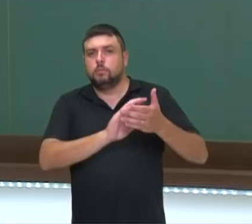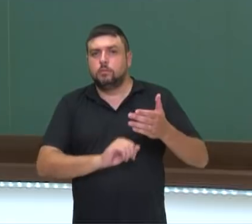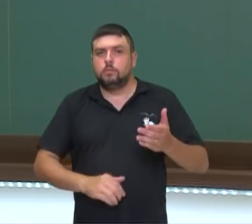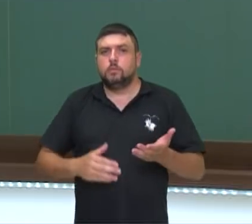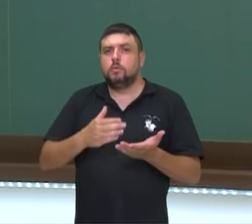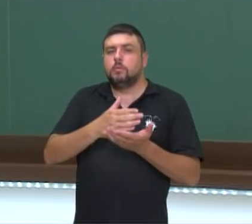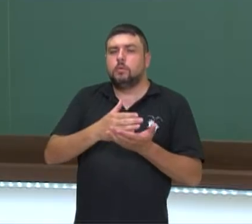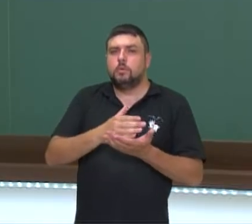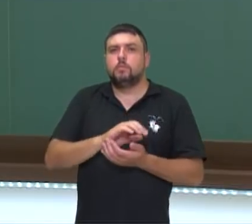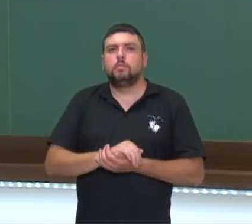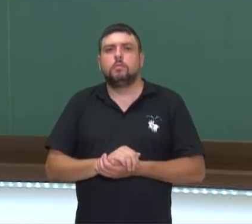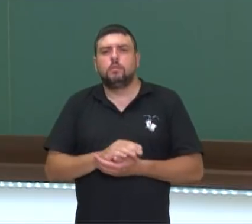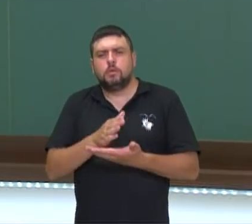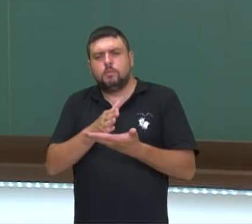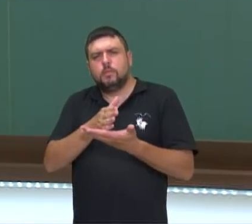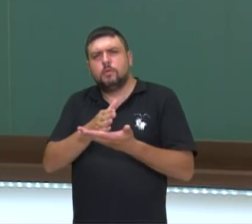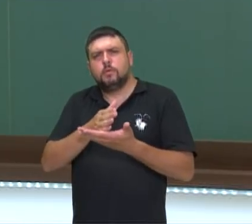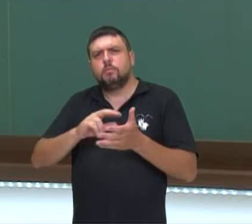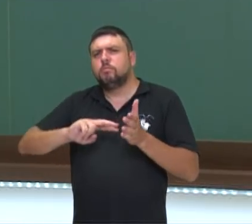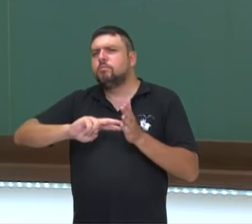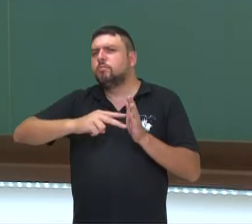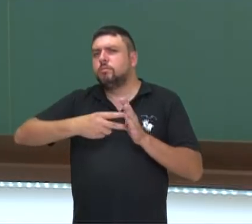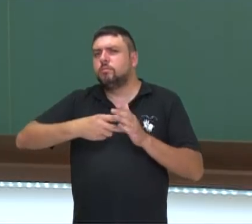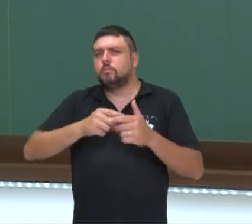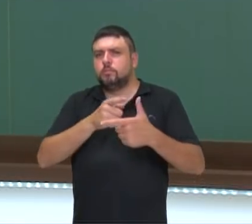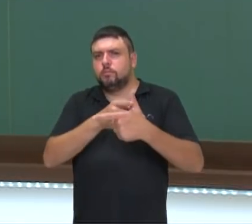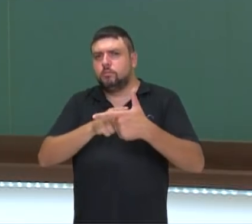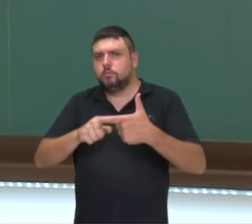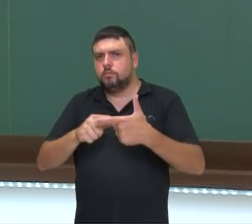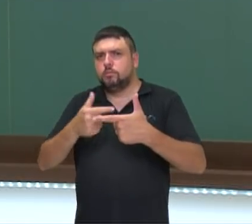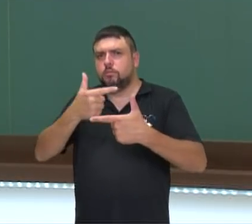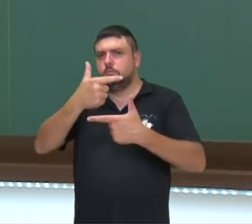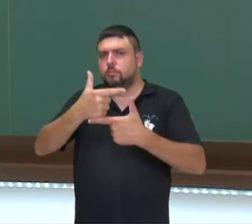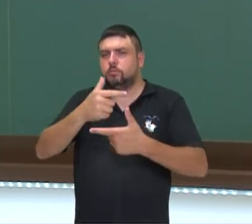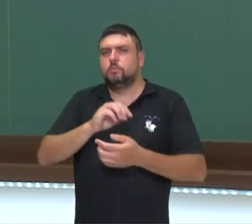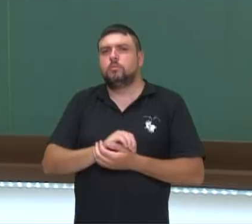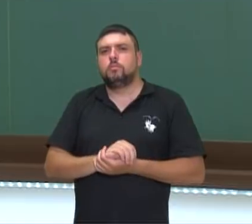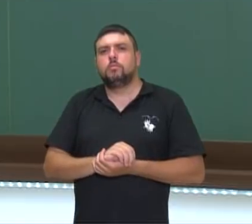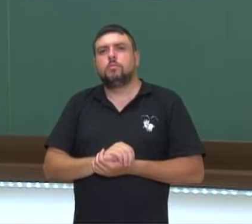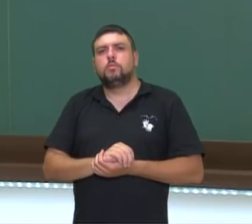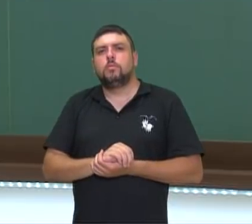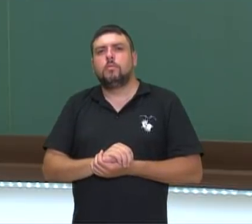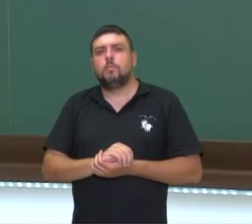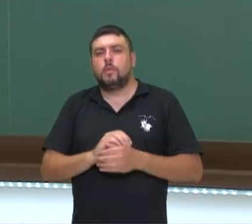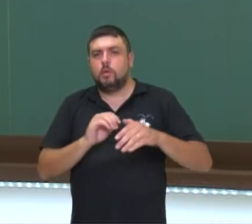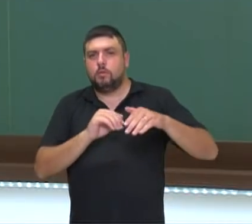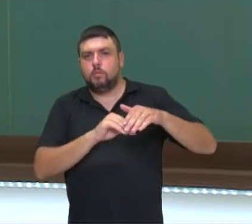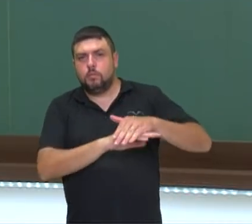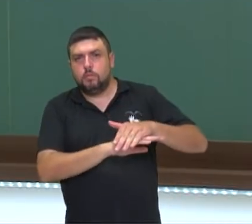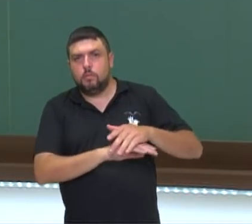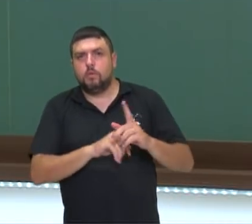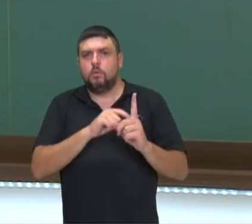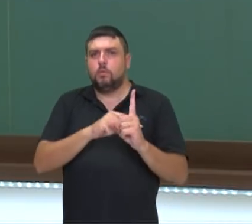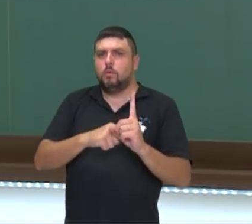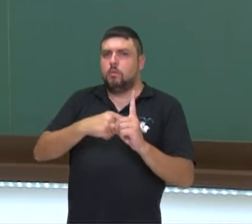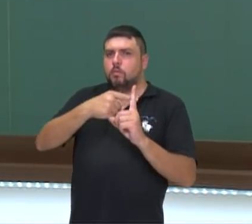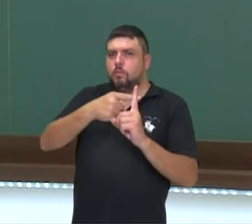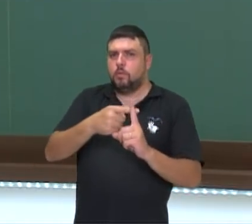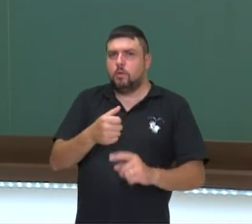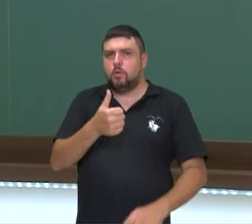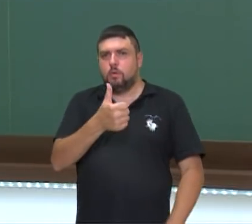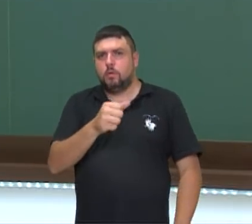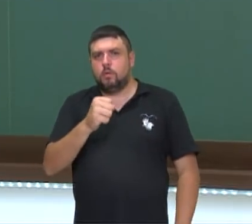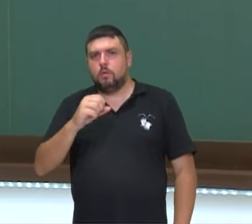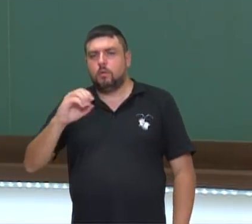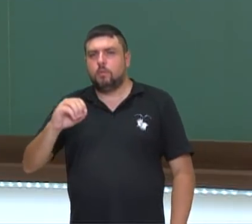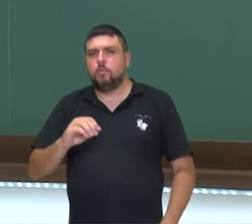metade, eu tenho que fazer a divisão por 2. Depositou 180, então mais 180. Retirou 1.000,